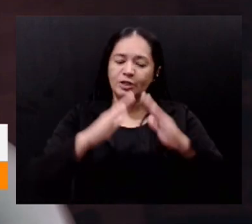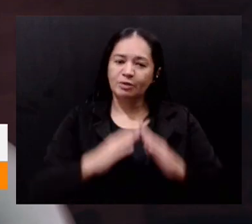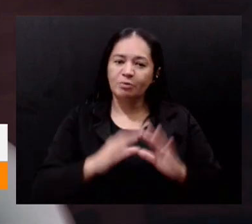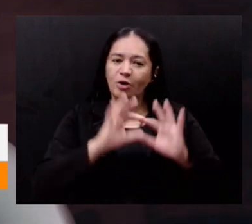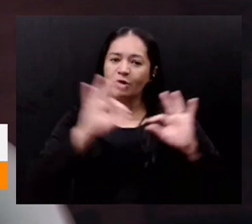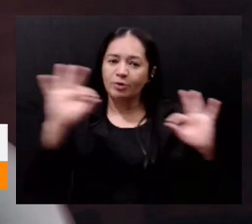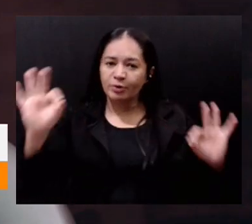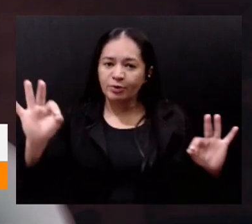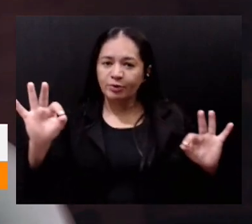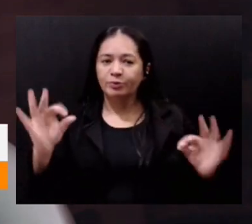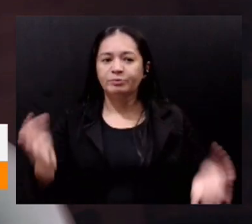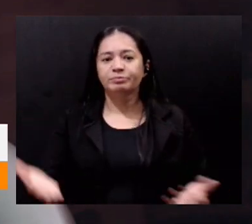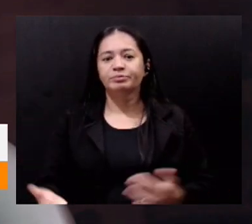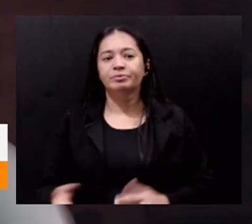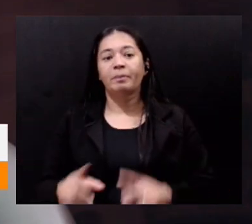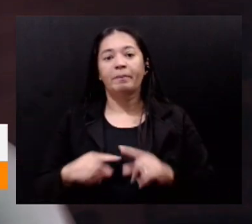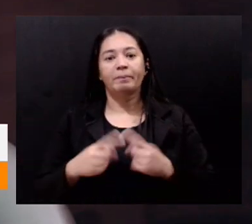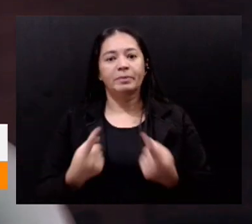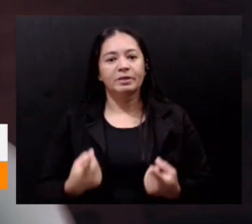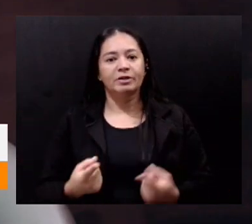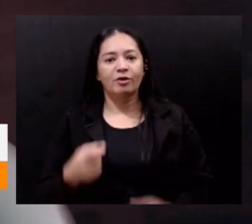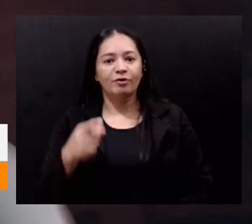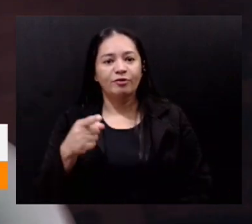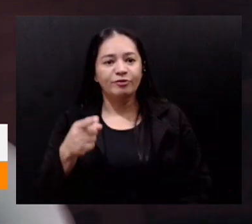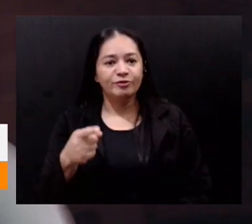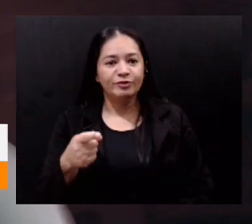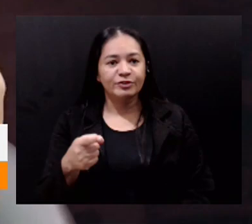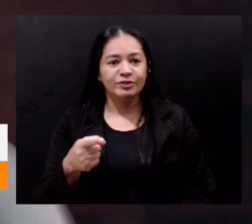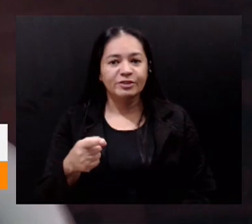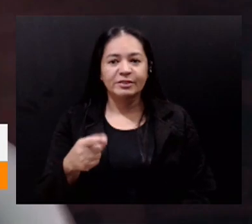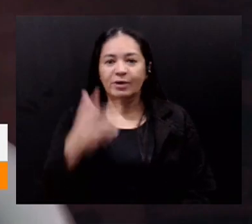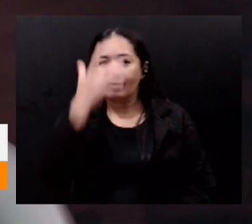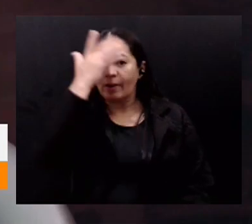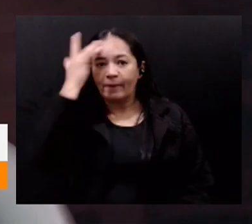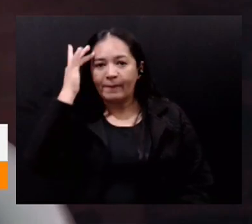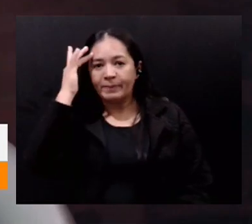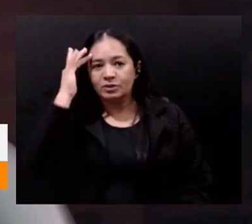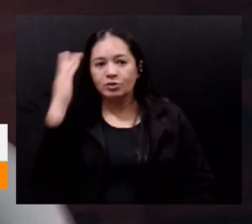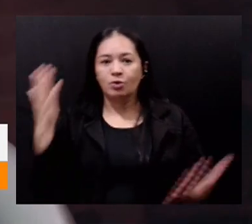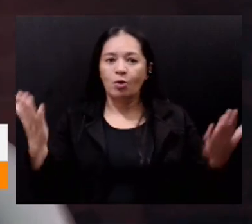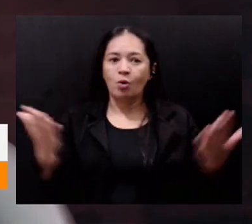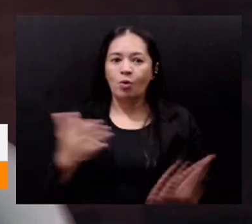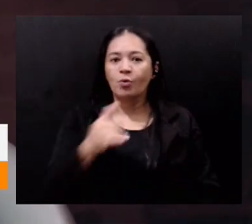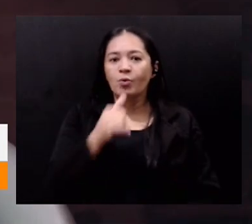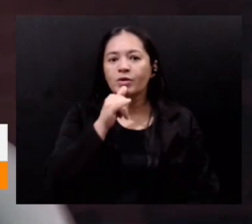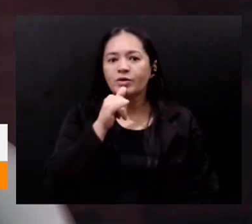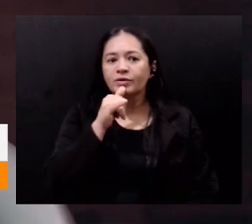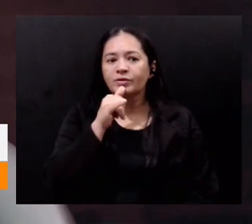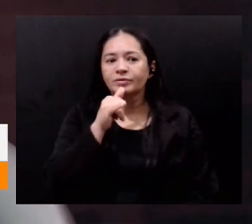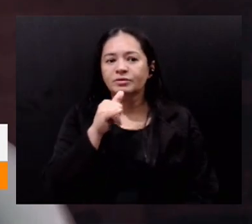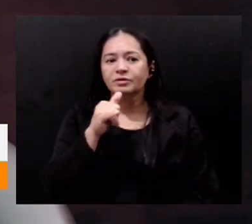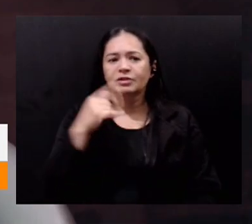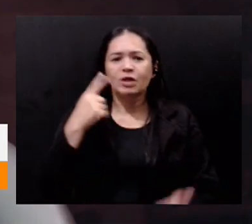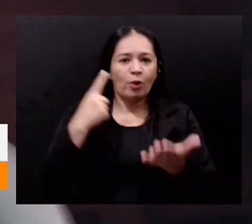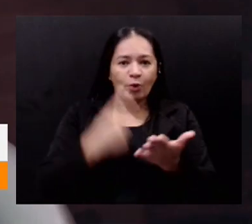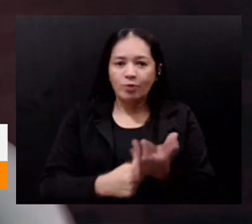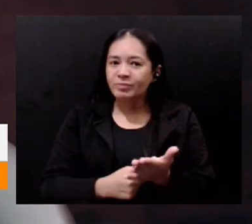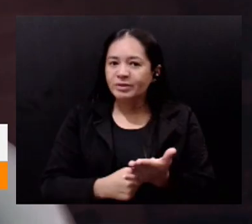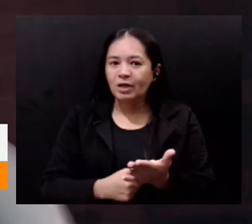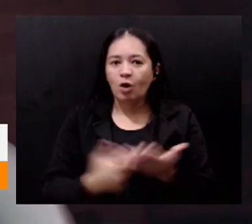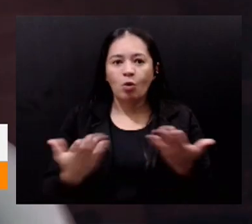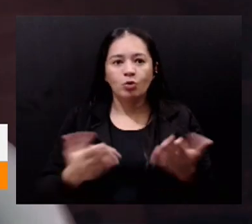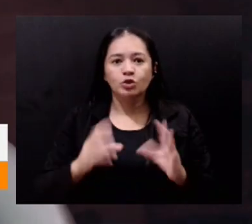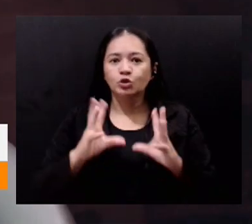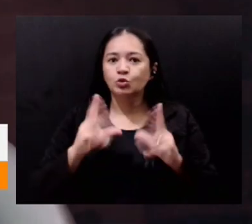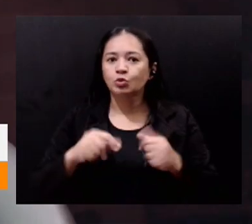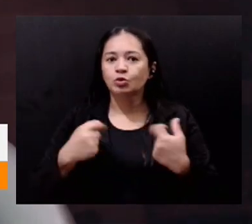Só que você não ter uma pessoa hoje, por exemplo, de você agendar, hoje tudo é agendado. De você agendar, eu vou